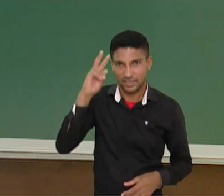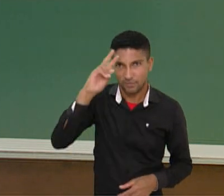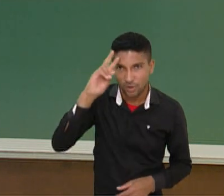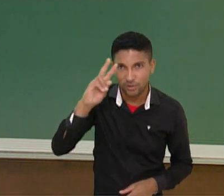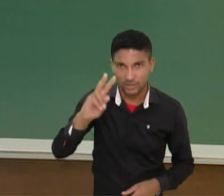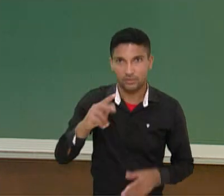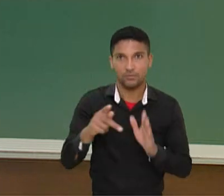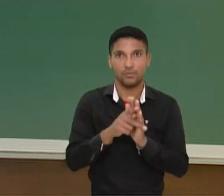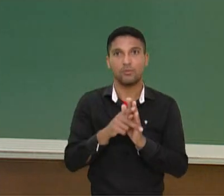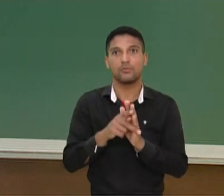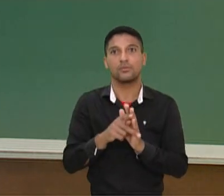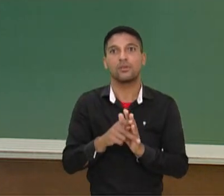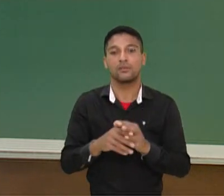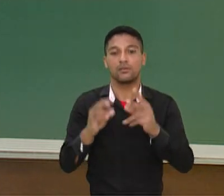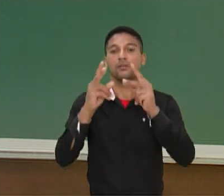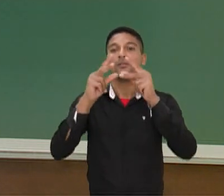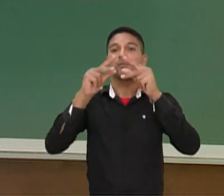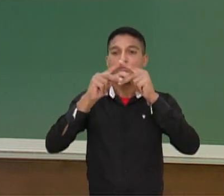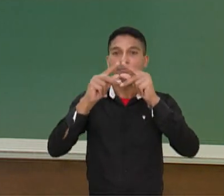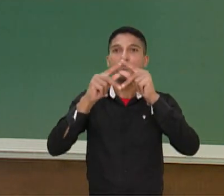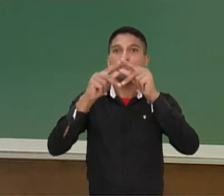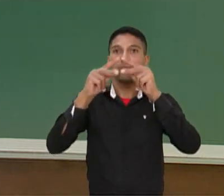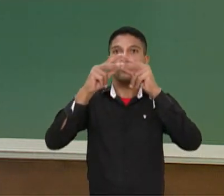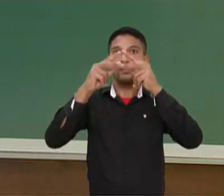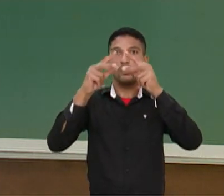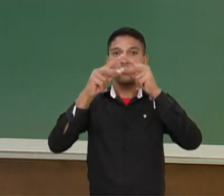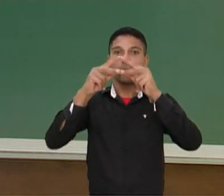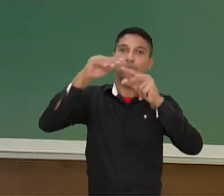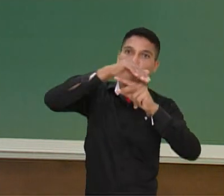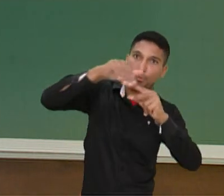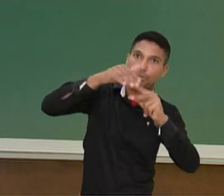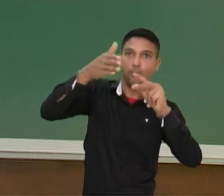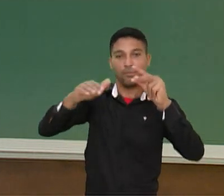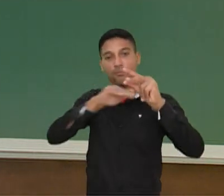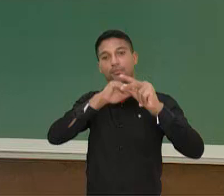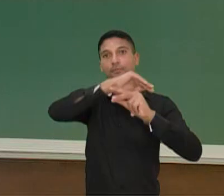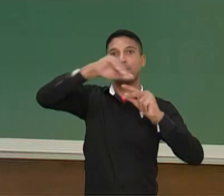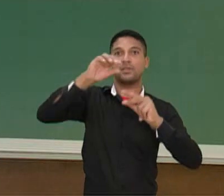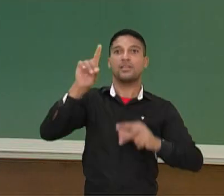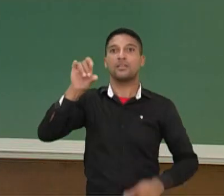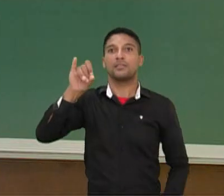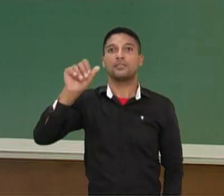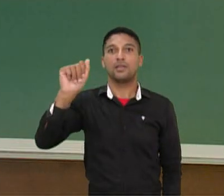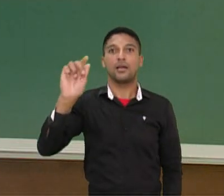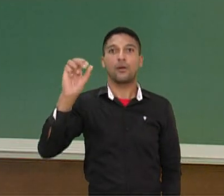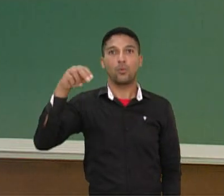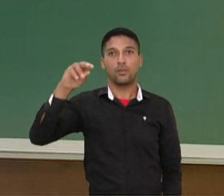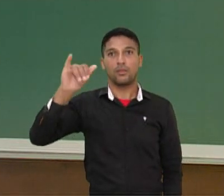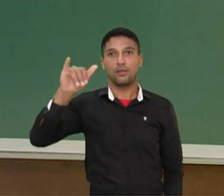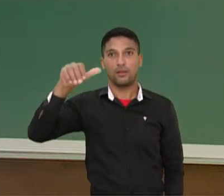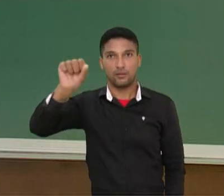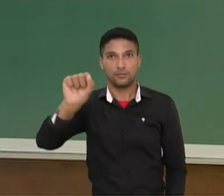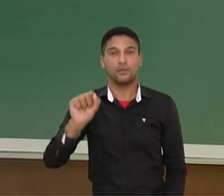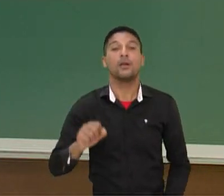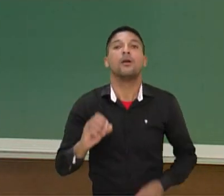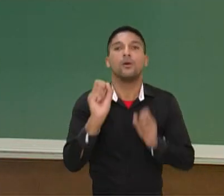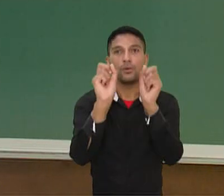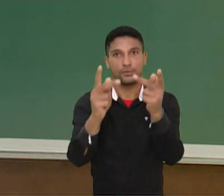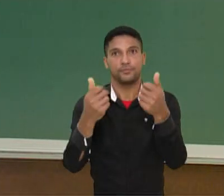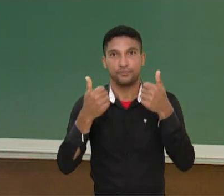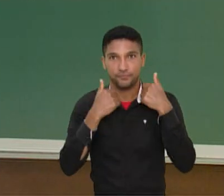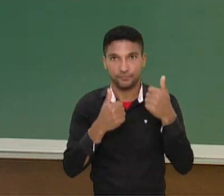diagonais? Então tá bom. O que nós vimos hoje? Estudamos os polígonos, os elementos que nós temos